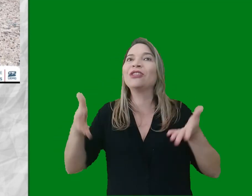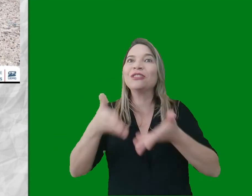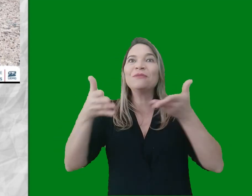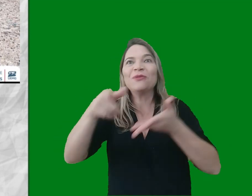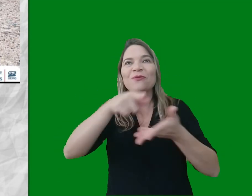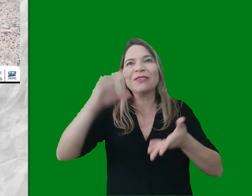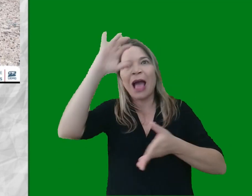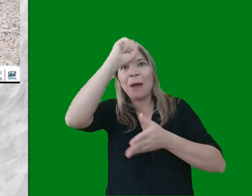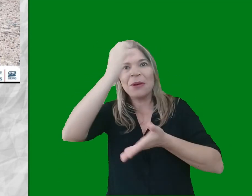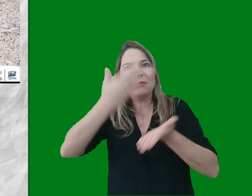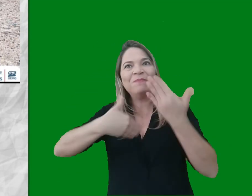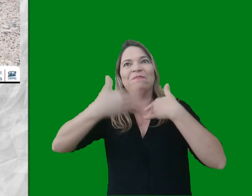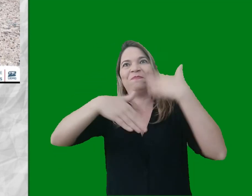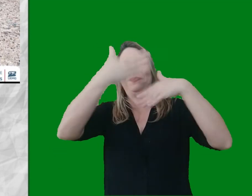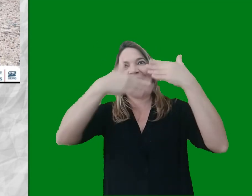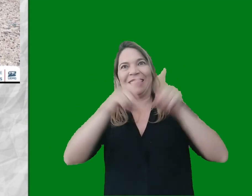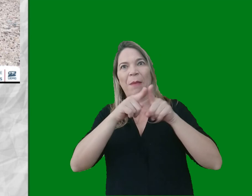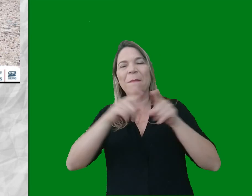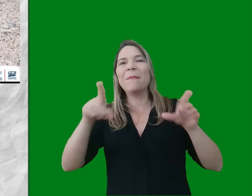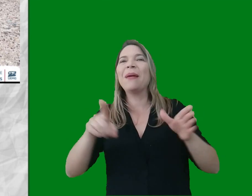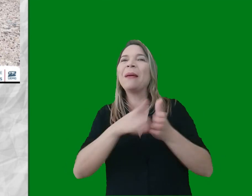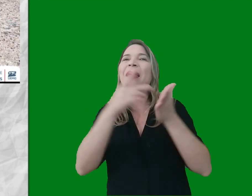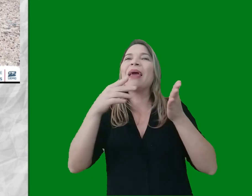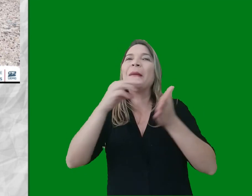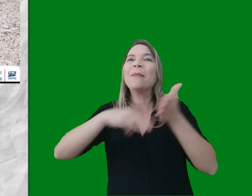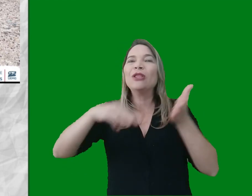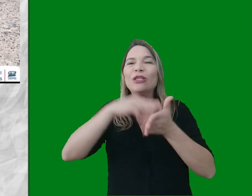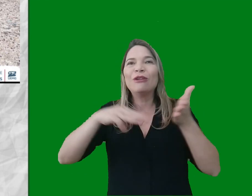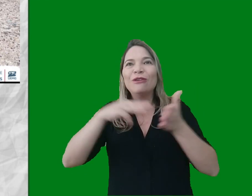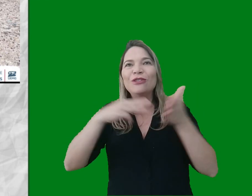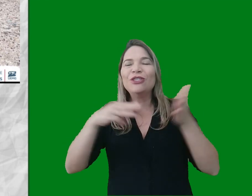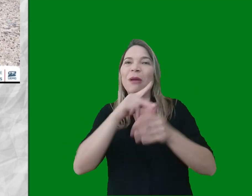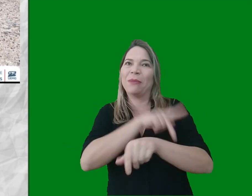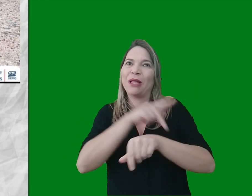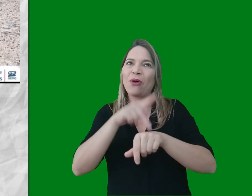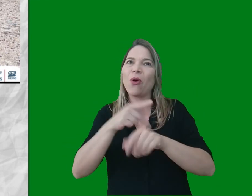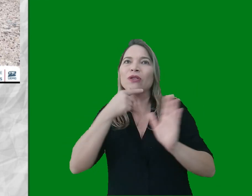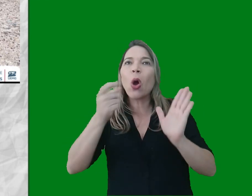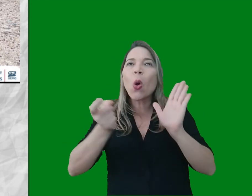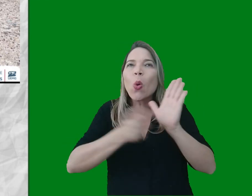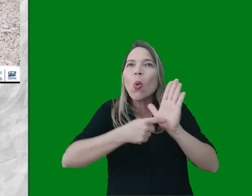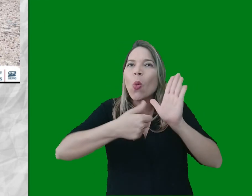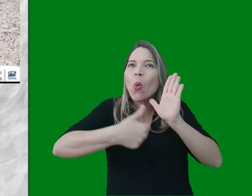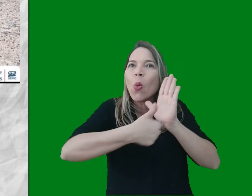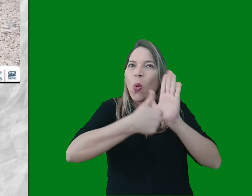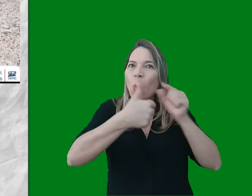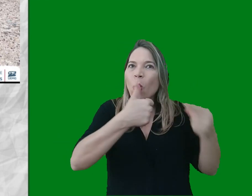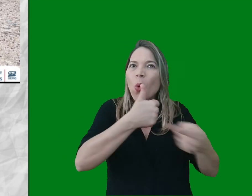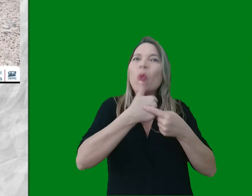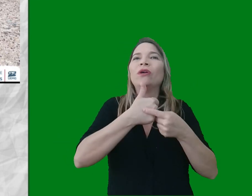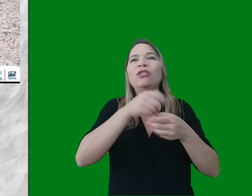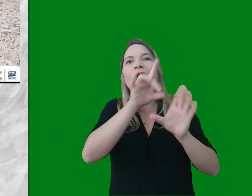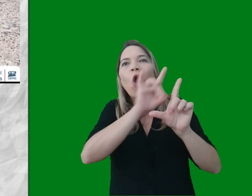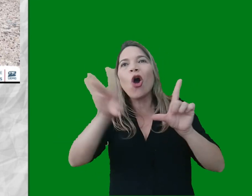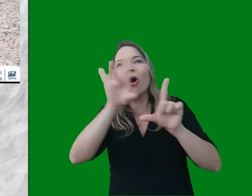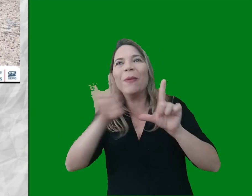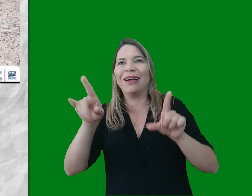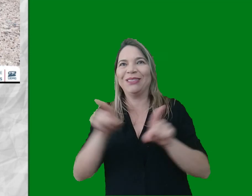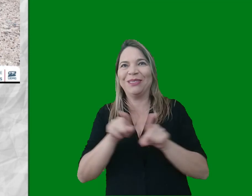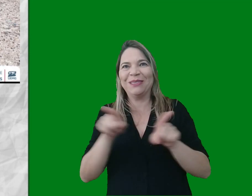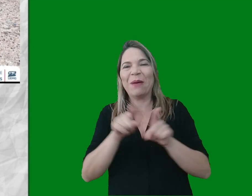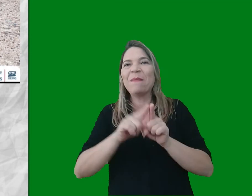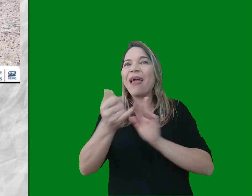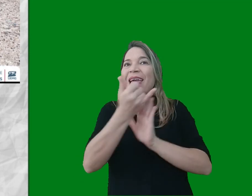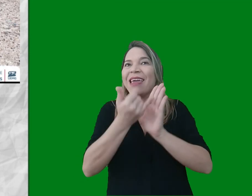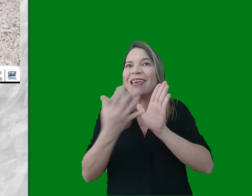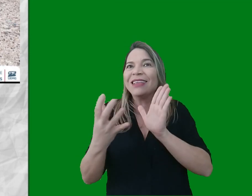e para a sua prática pedagógica. Então agora, não deixe de curtir o nosso vídeo, compartilhar para outros professores e, claro, se inscrever no